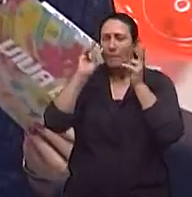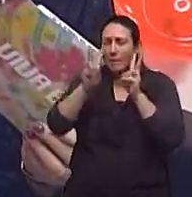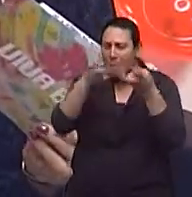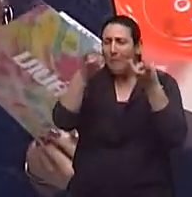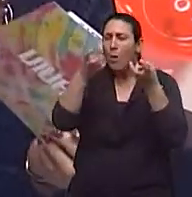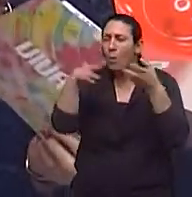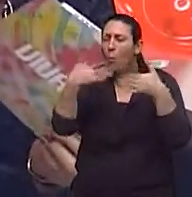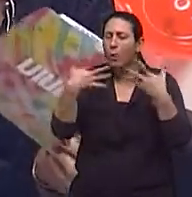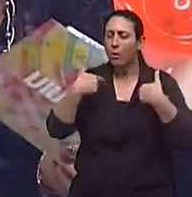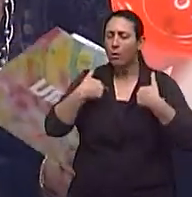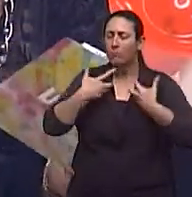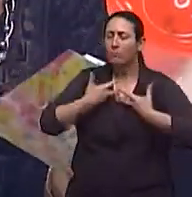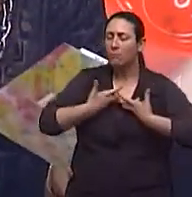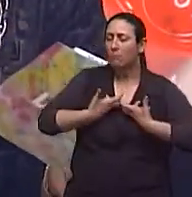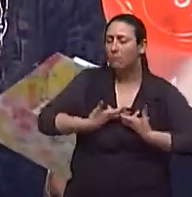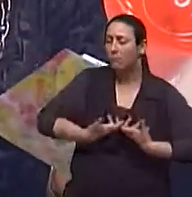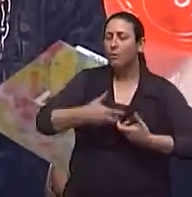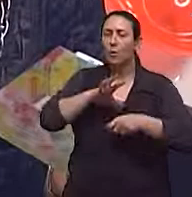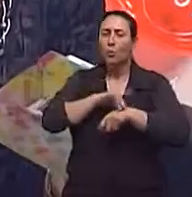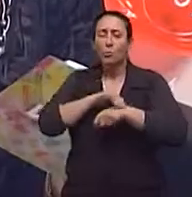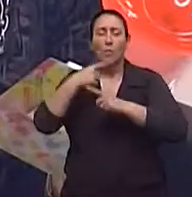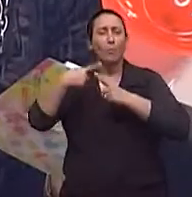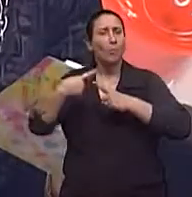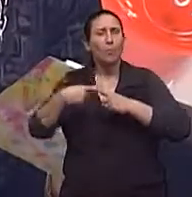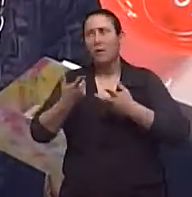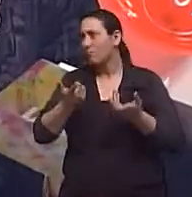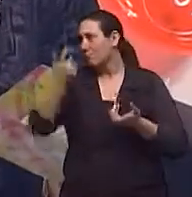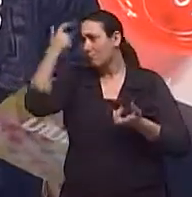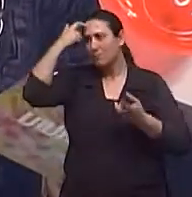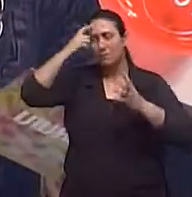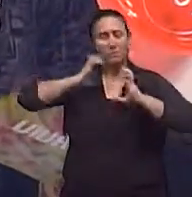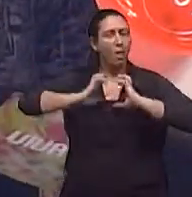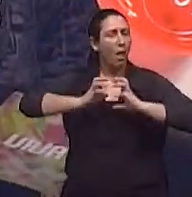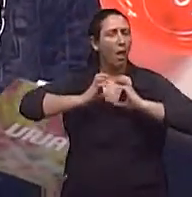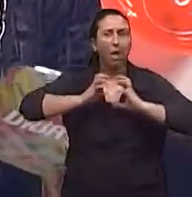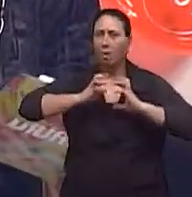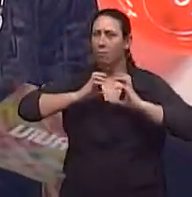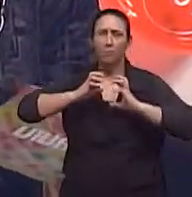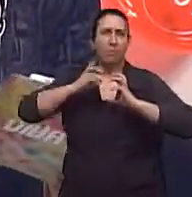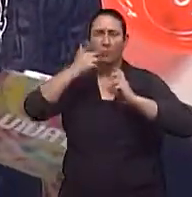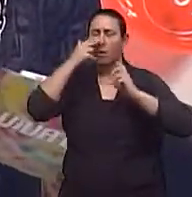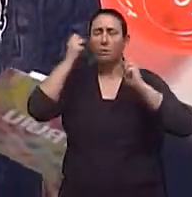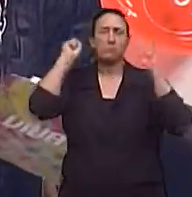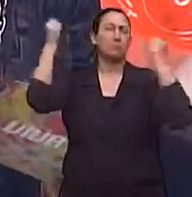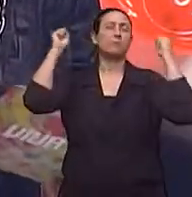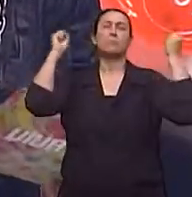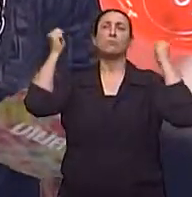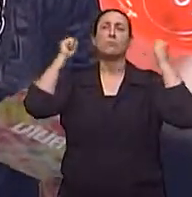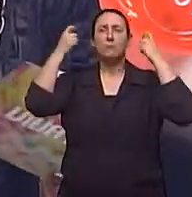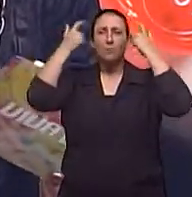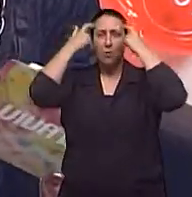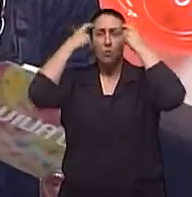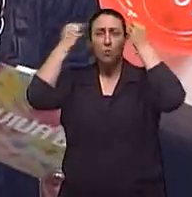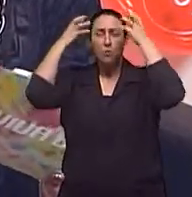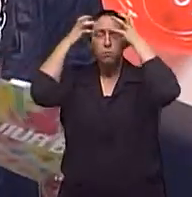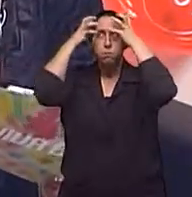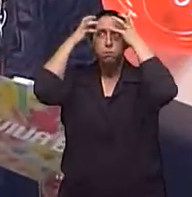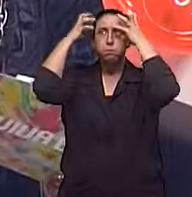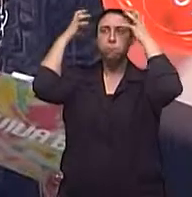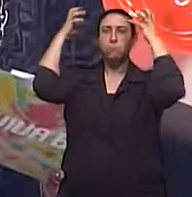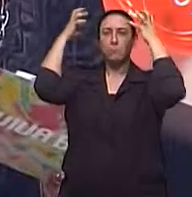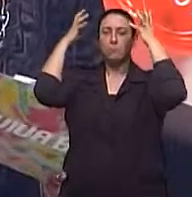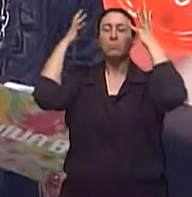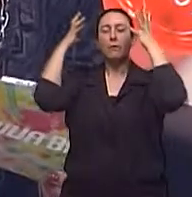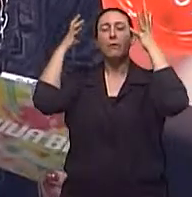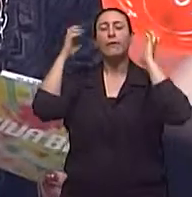Cristo né que tem que tem que abrir a descarga no corpo senão o cérebro Coitadinho enlouqueceria né quando ele se vê pressionado né